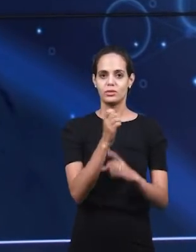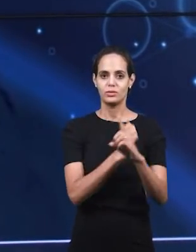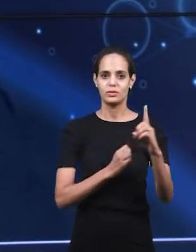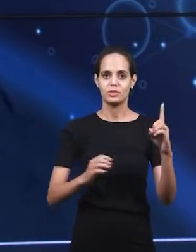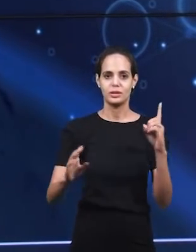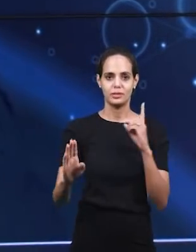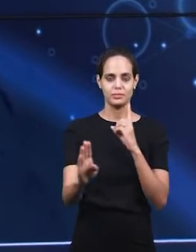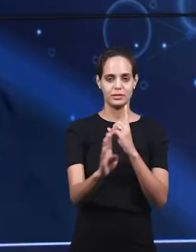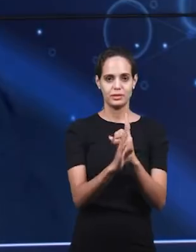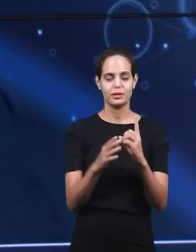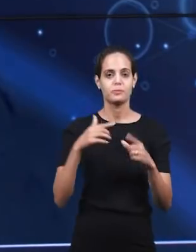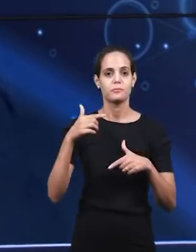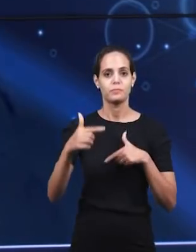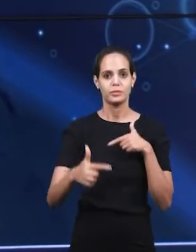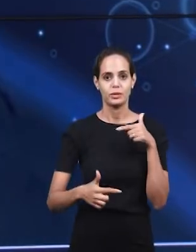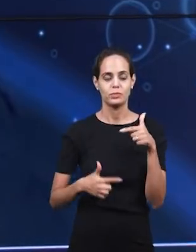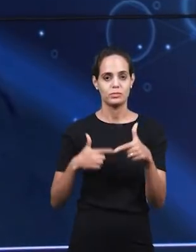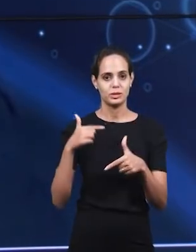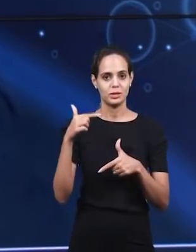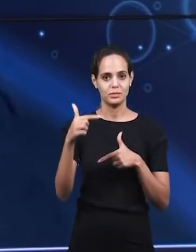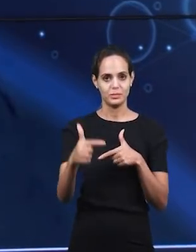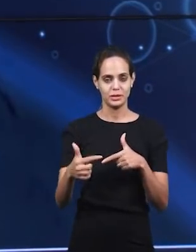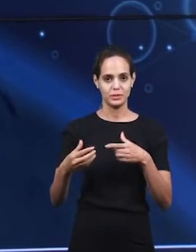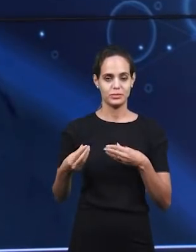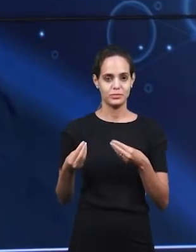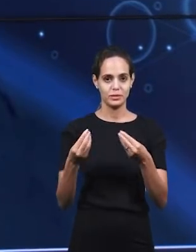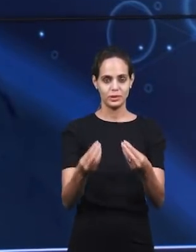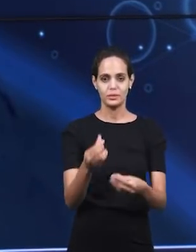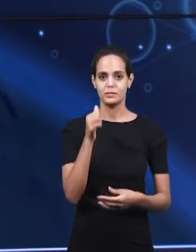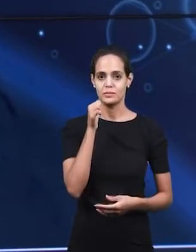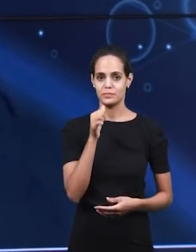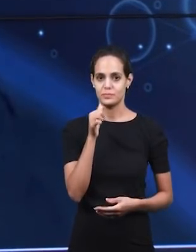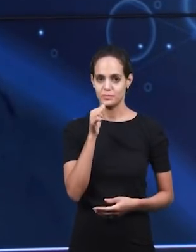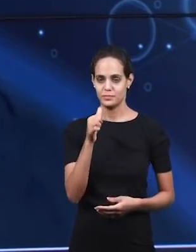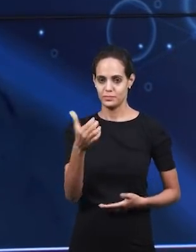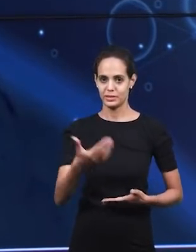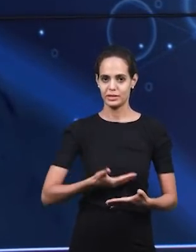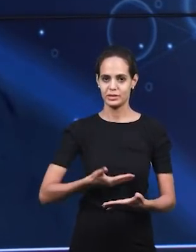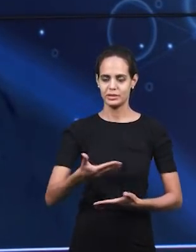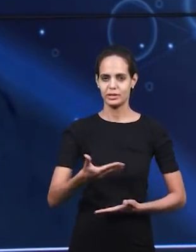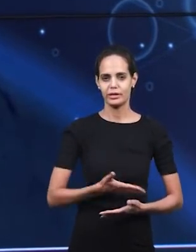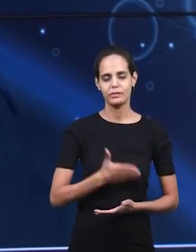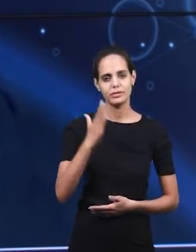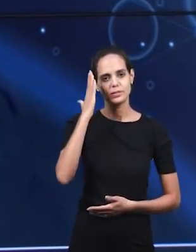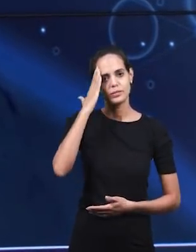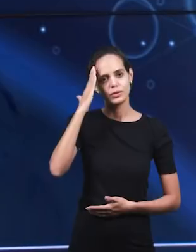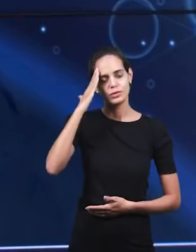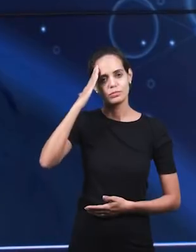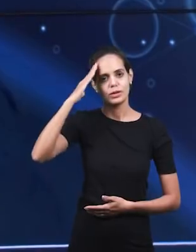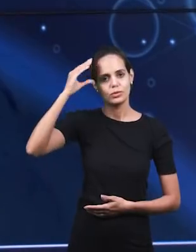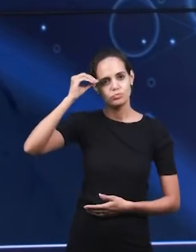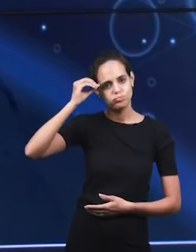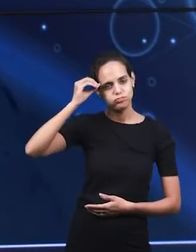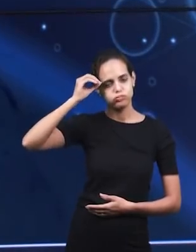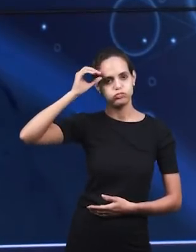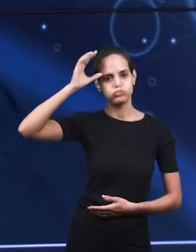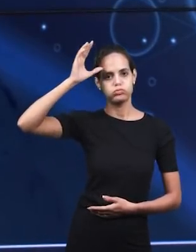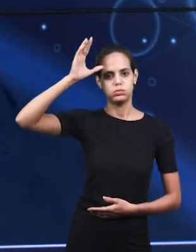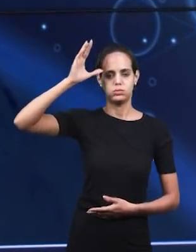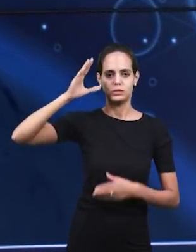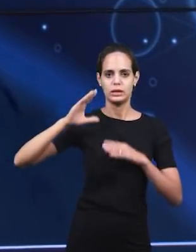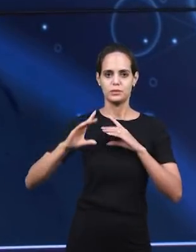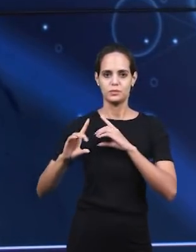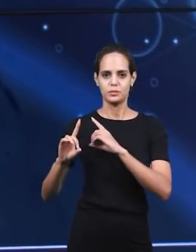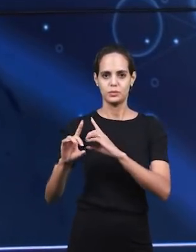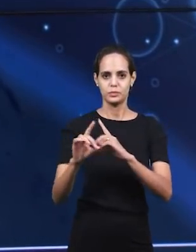Dominical como um trabalho que está dando às irmãs mais entendimento das doutrinas bíblicas.